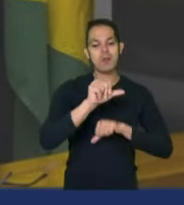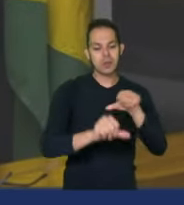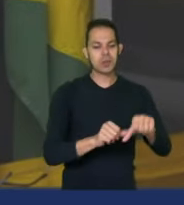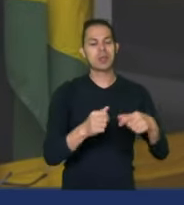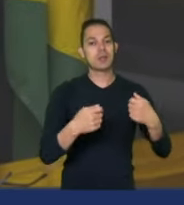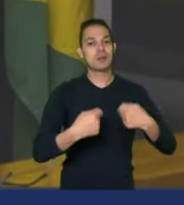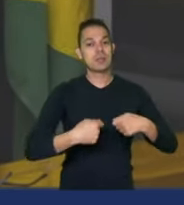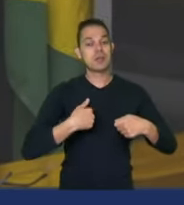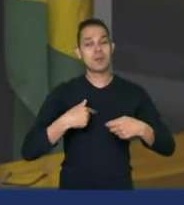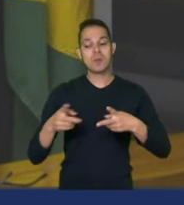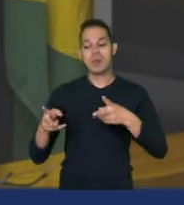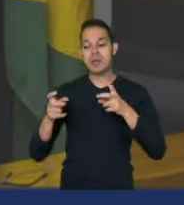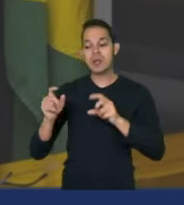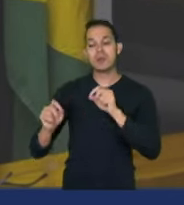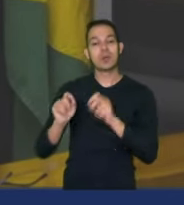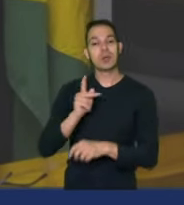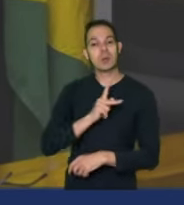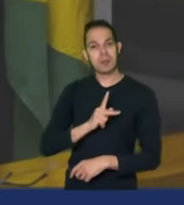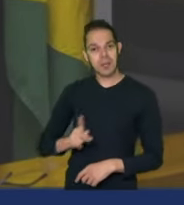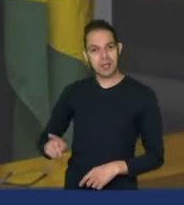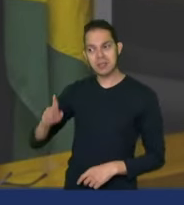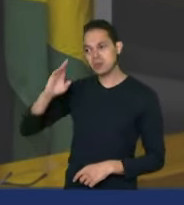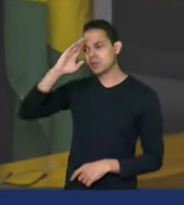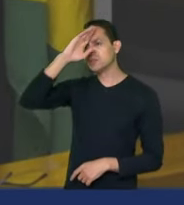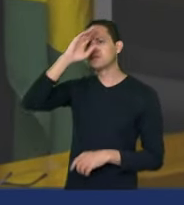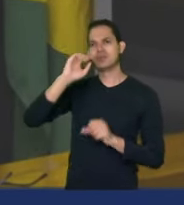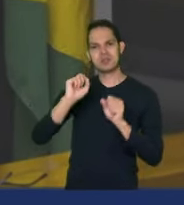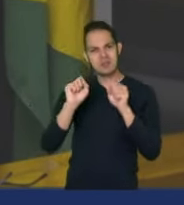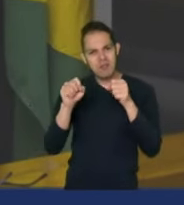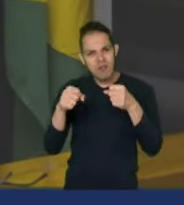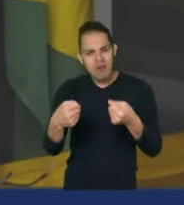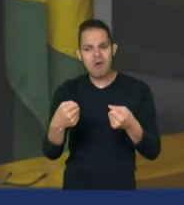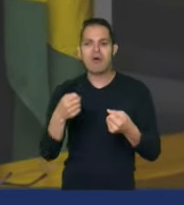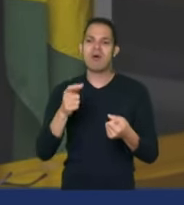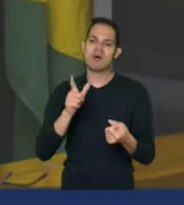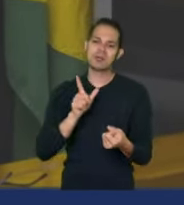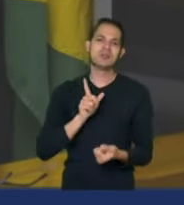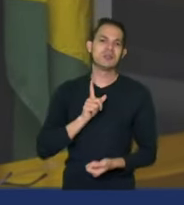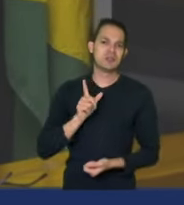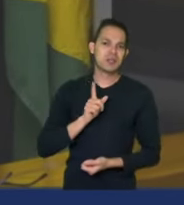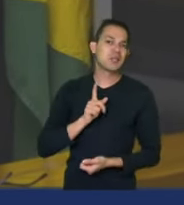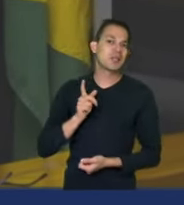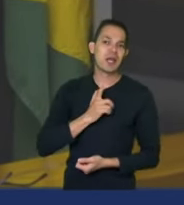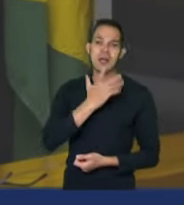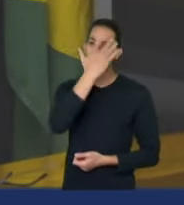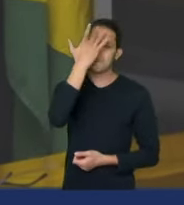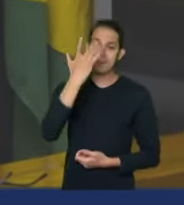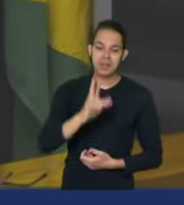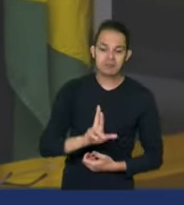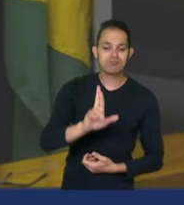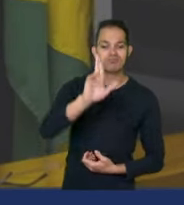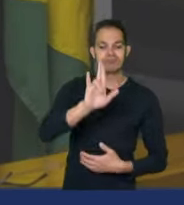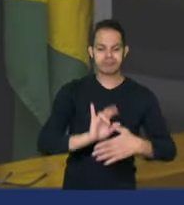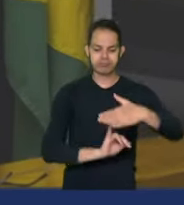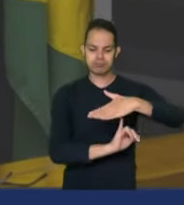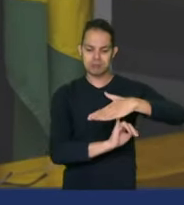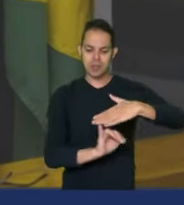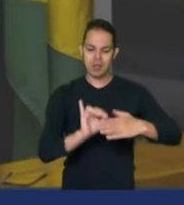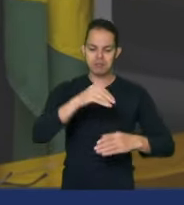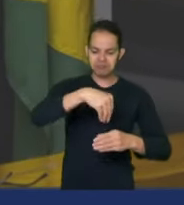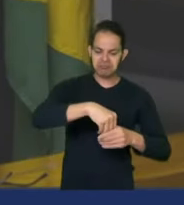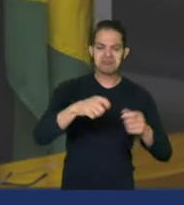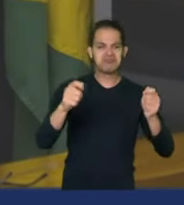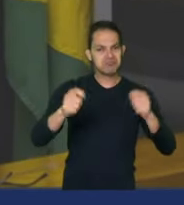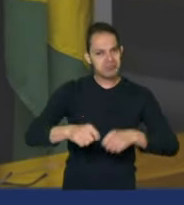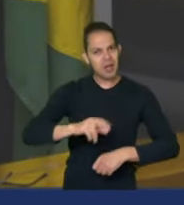que o presidente tem se esforçado no sentido de que tem alguém no comando da instituição que possa dar uma resposta